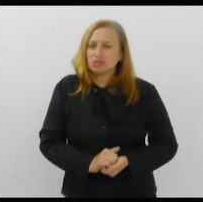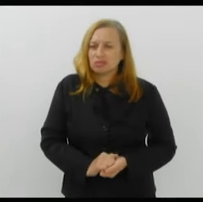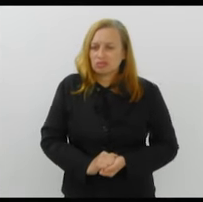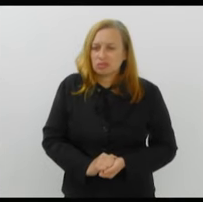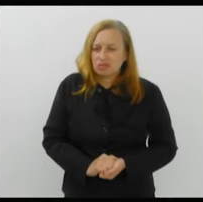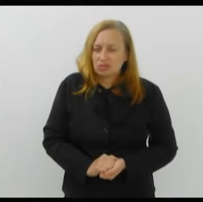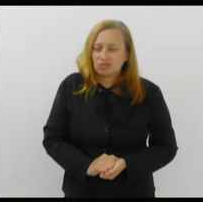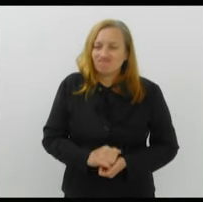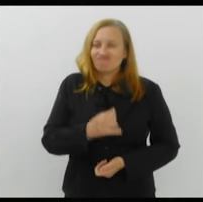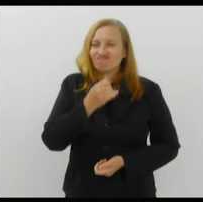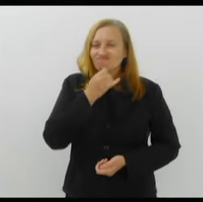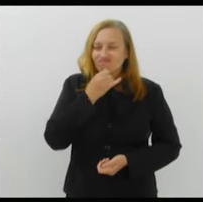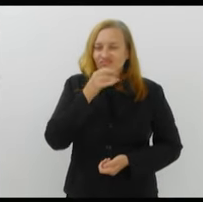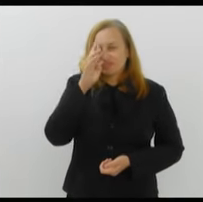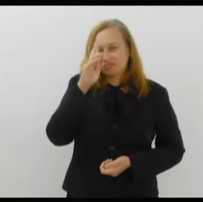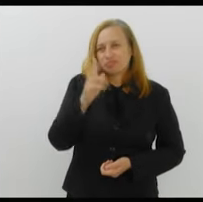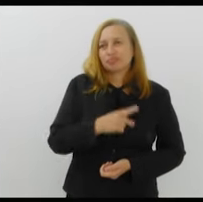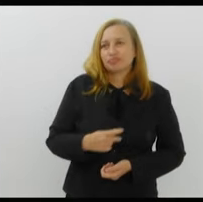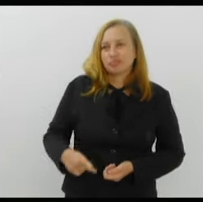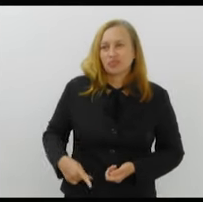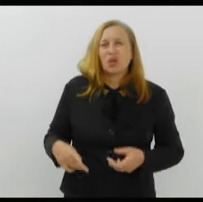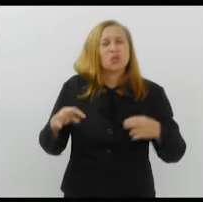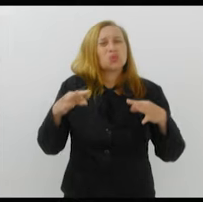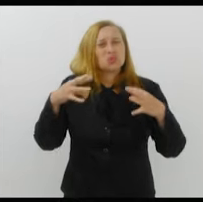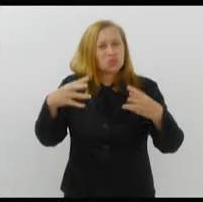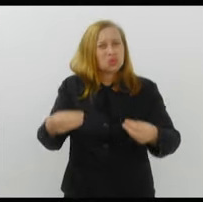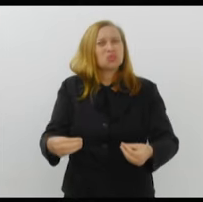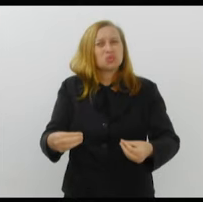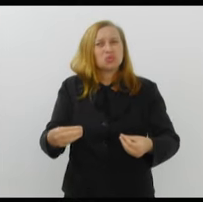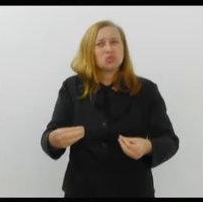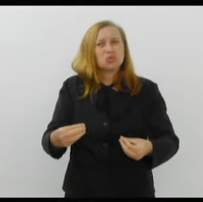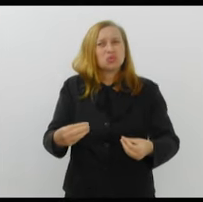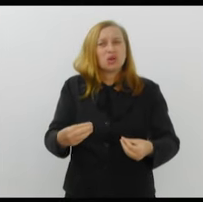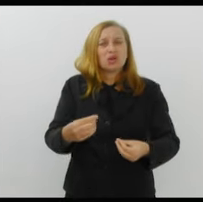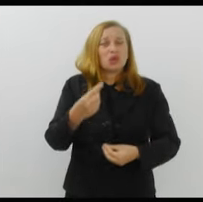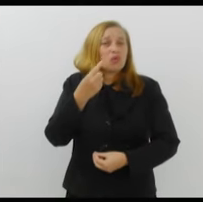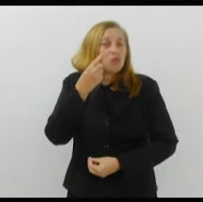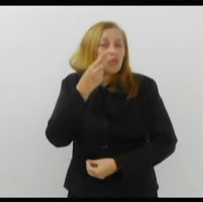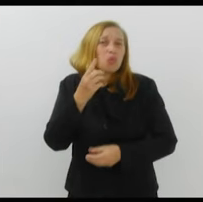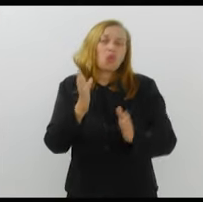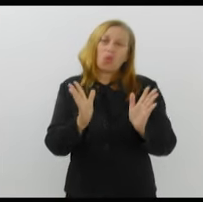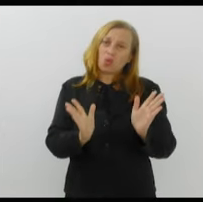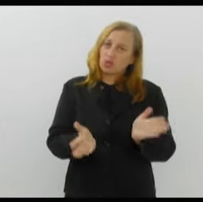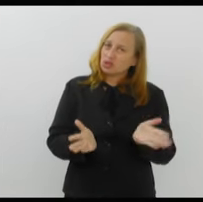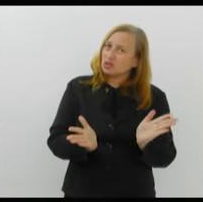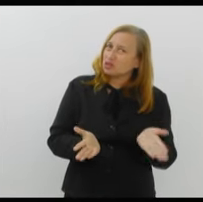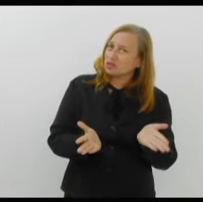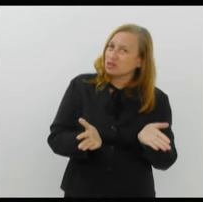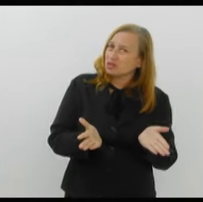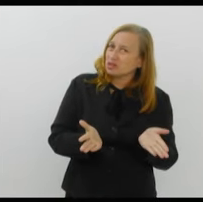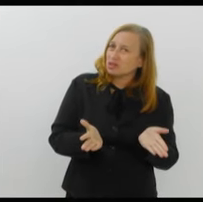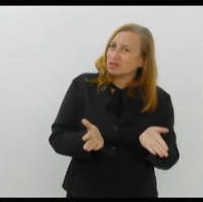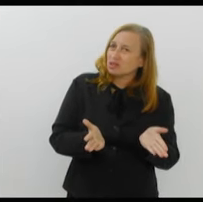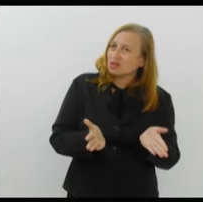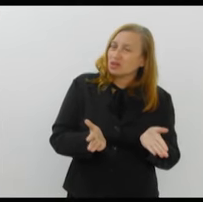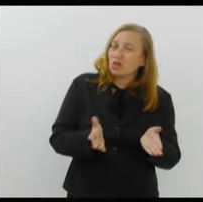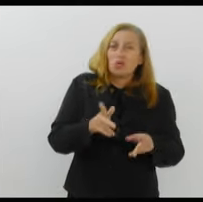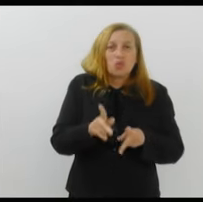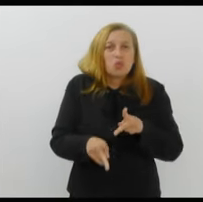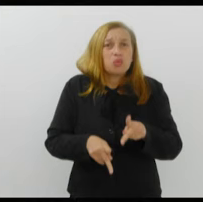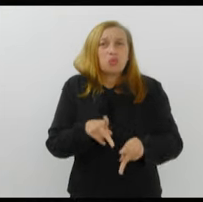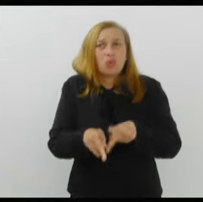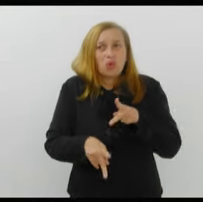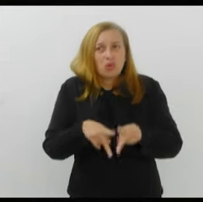E é muito triste, senhor presidente, tudo que nós estamos presenciando hoje, a